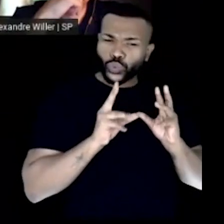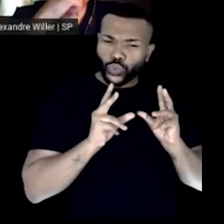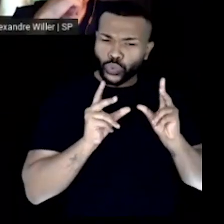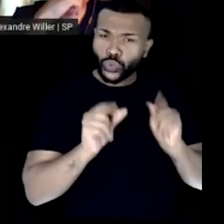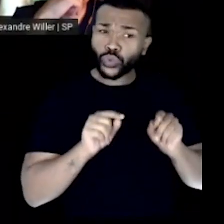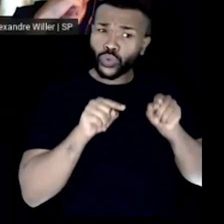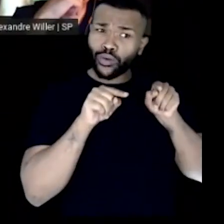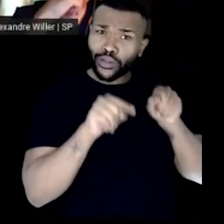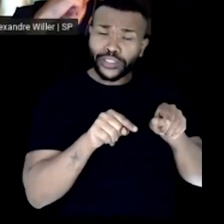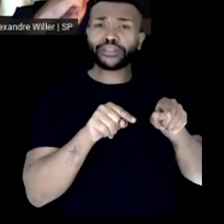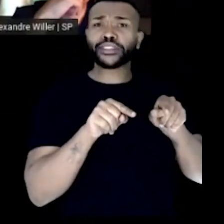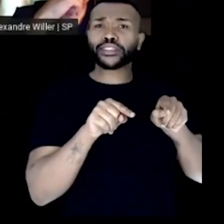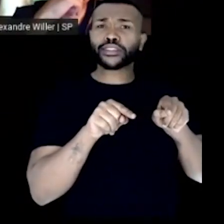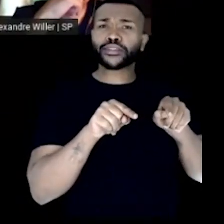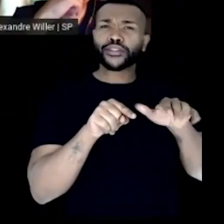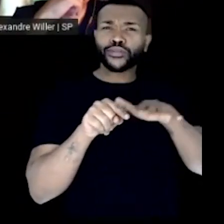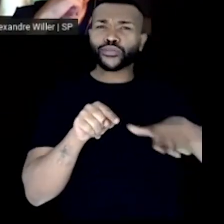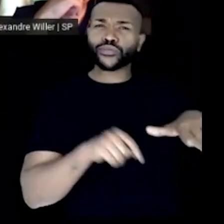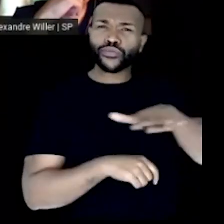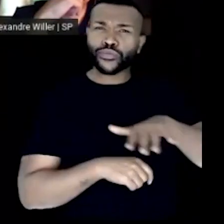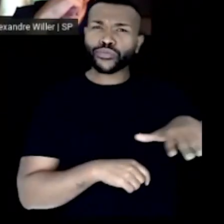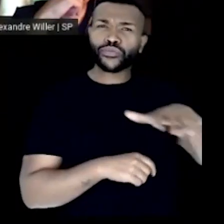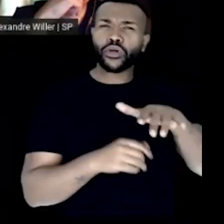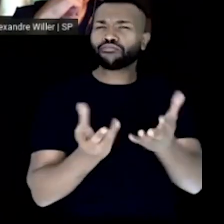pegar todo esse fundo